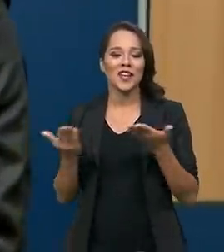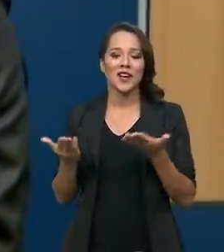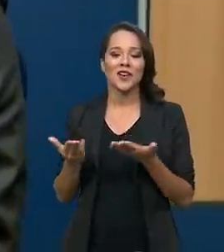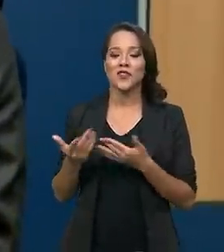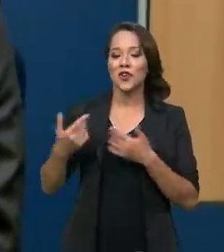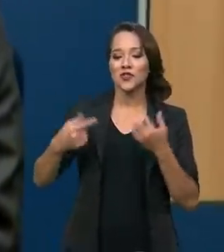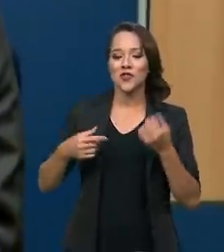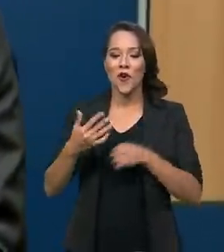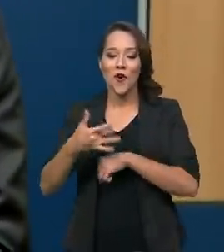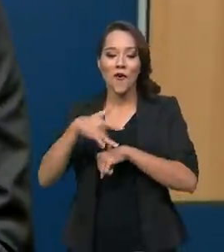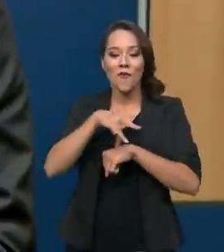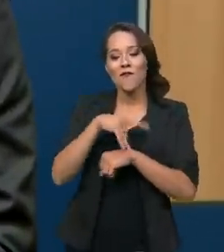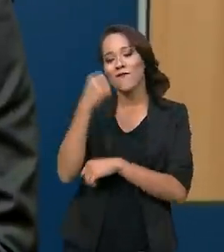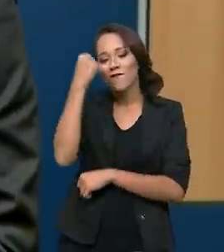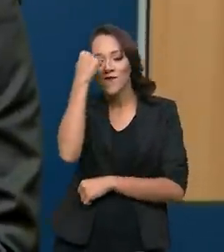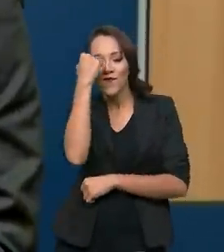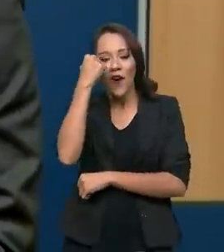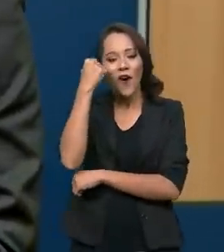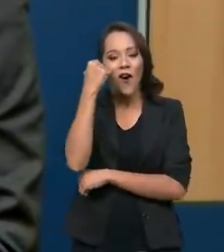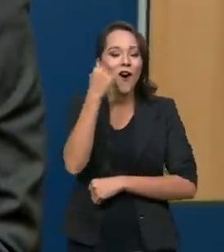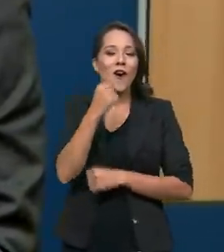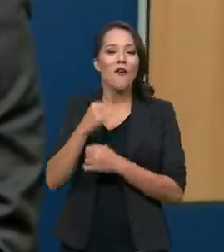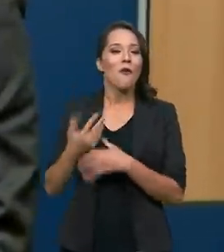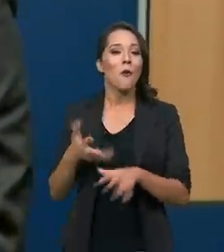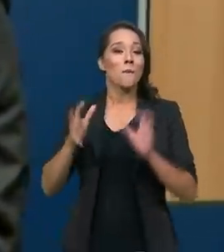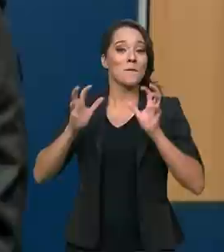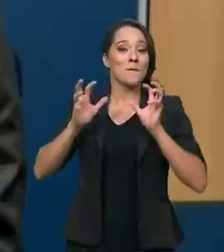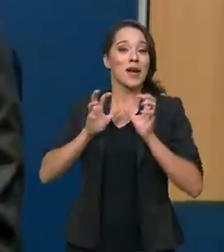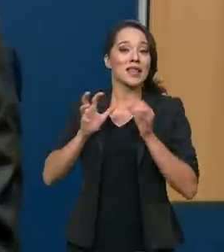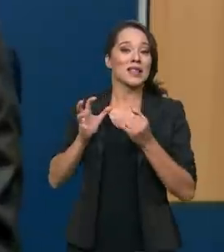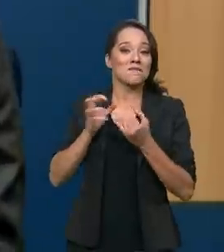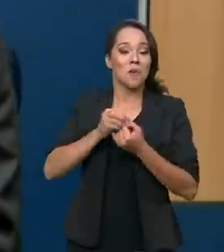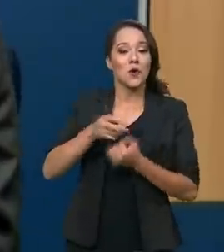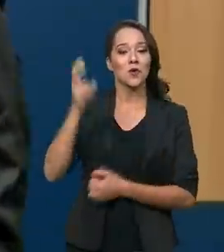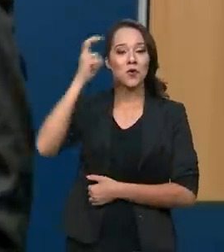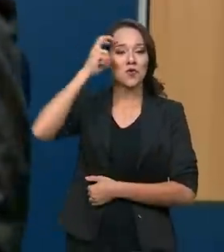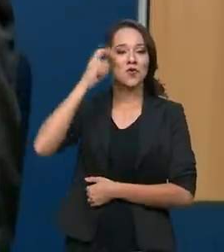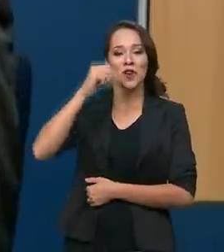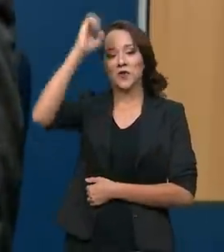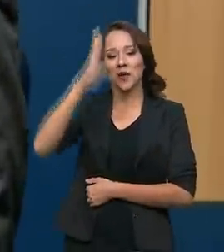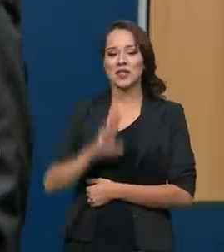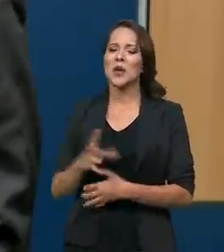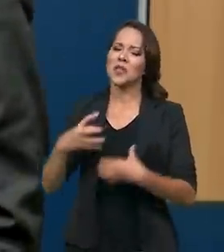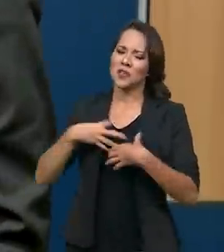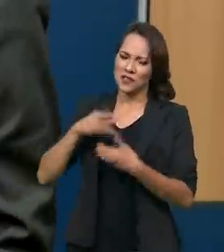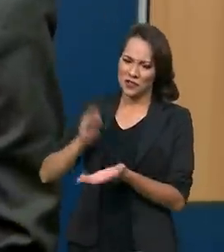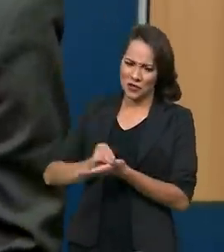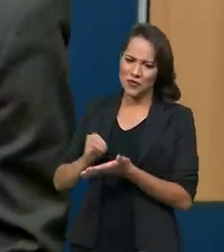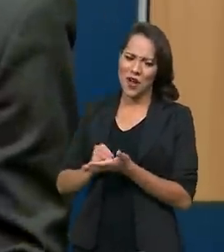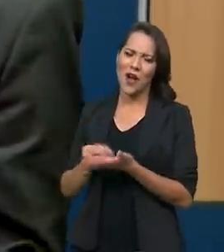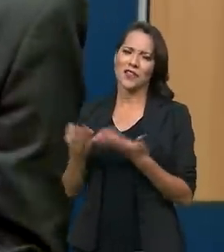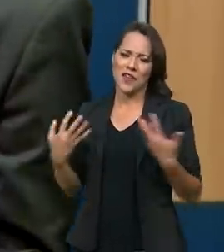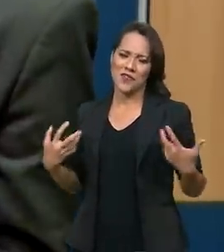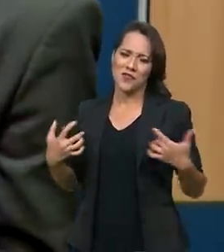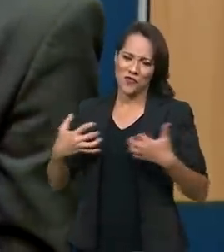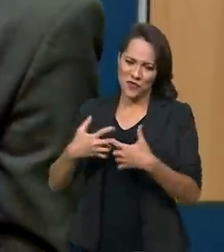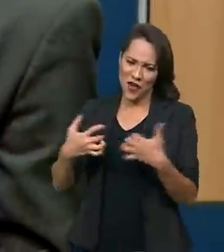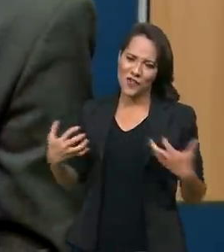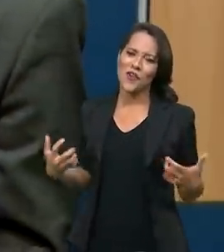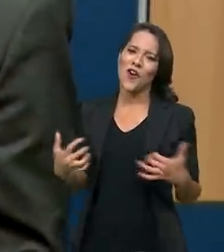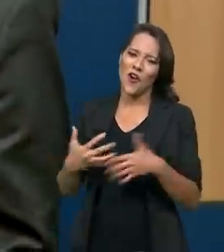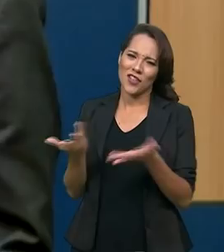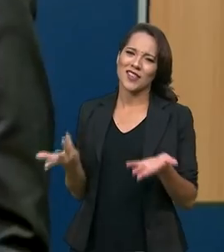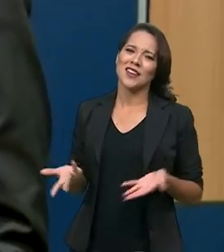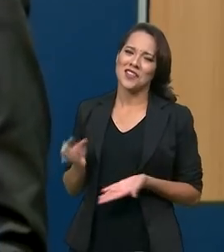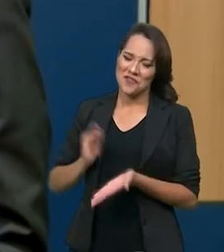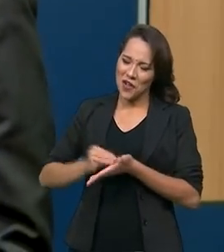nosso forró é reconhecido como patrimônio cultural brasileiro inclusive Tô sentindo falta do fole da sanfona